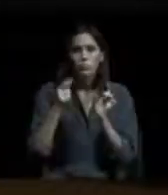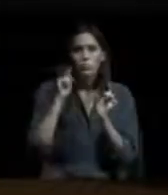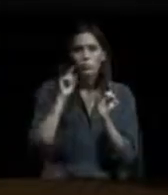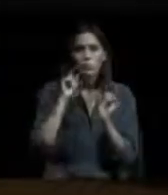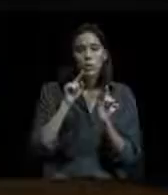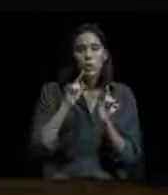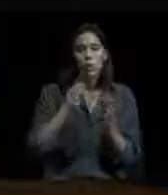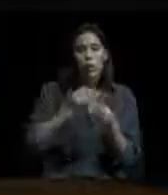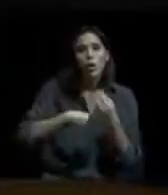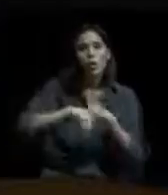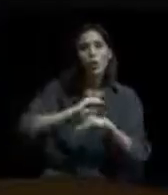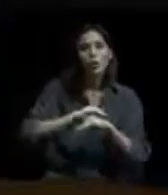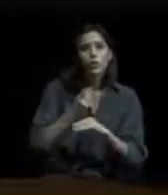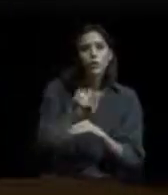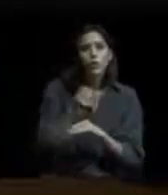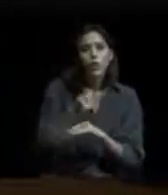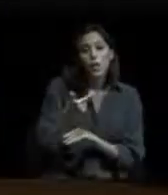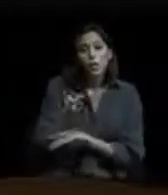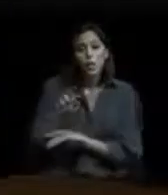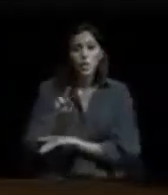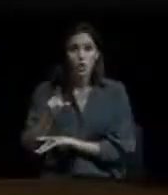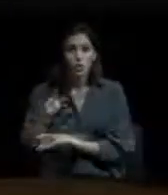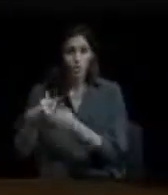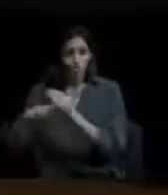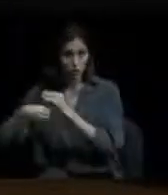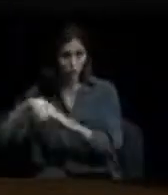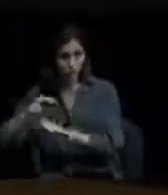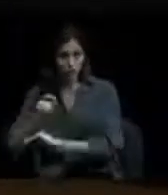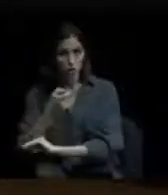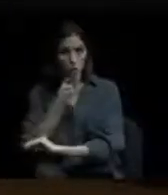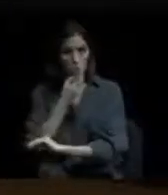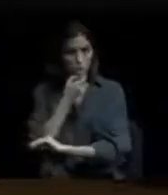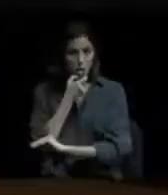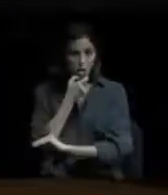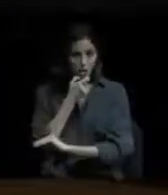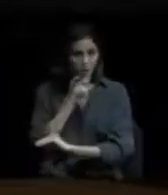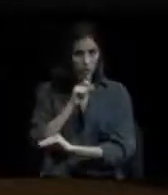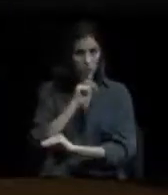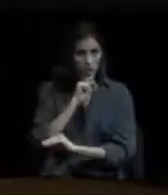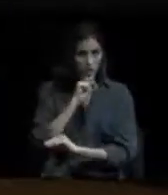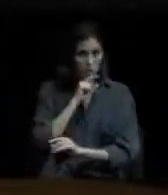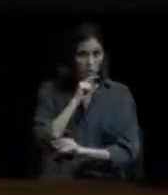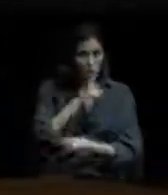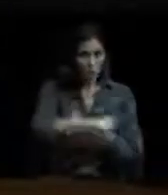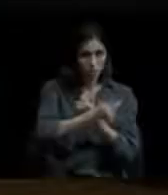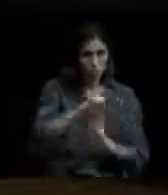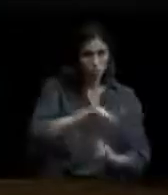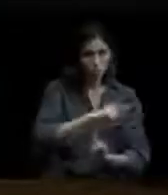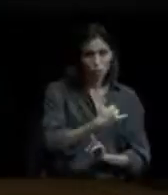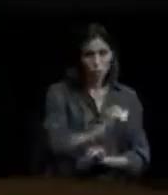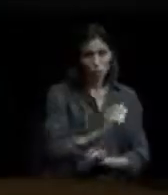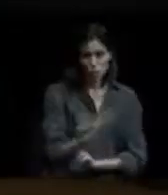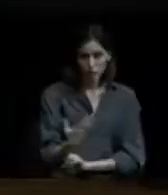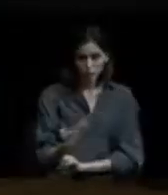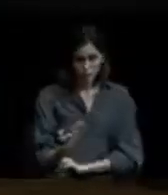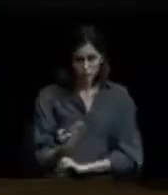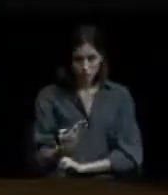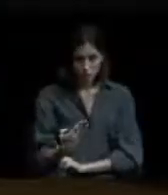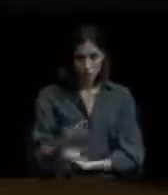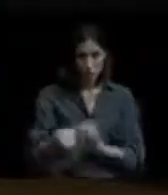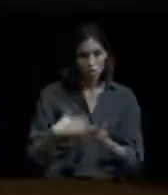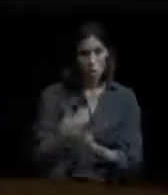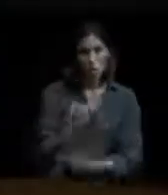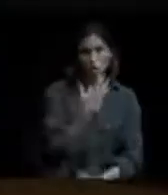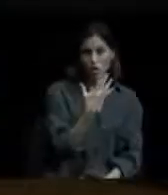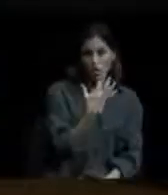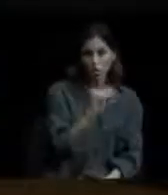seu orçamento, a taxa que por enquanto sai reforçada é aquela que é cobrada por dormida na cidade, que em 2017 rendeu 18,5 milhões